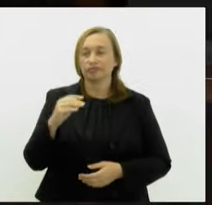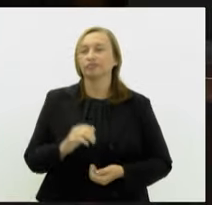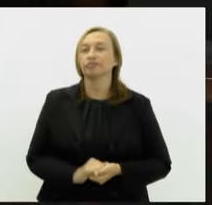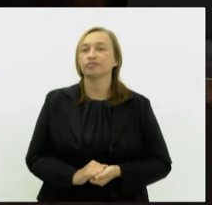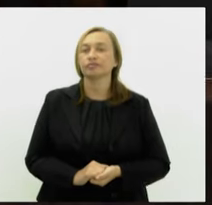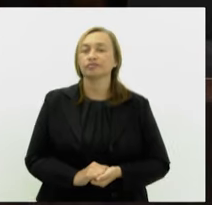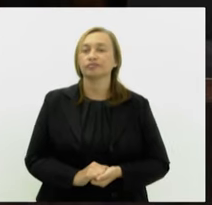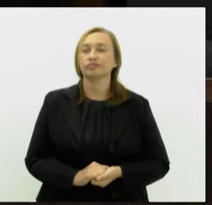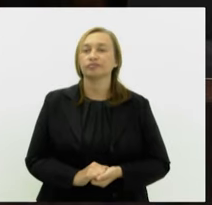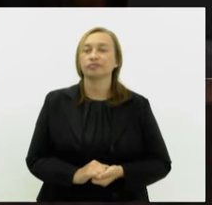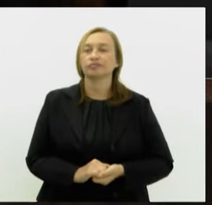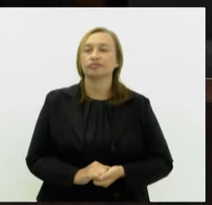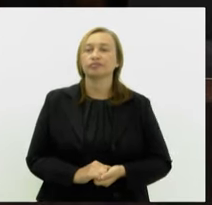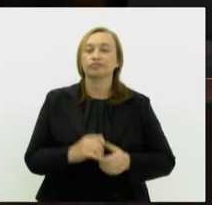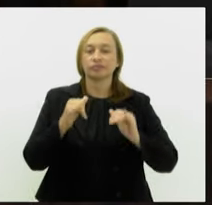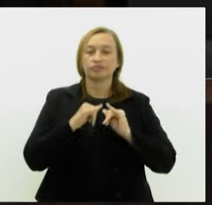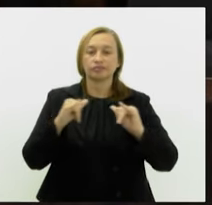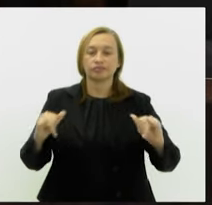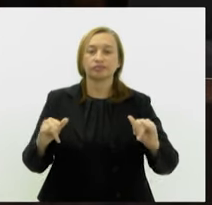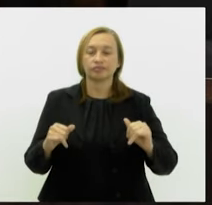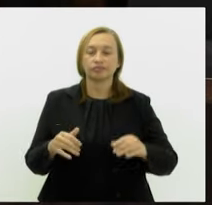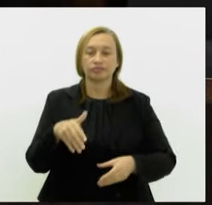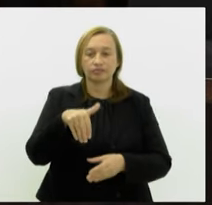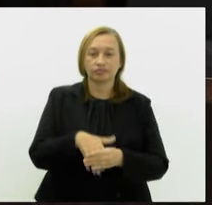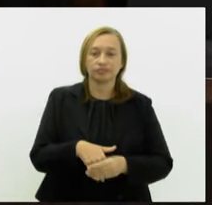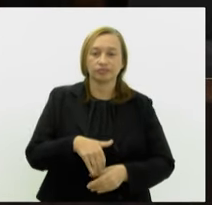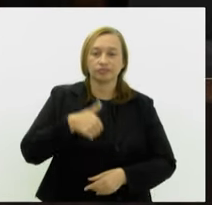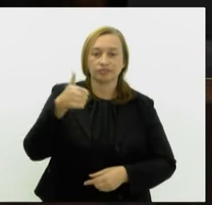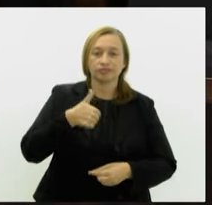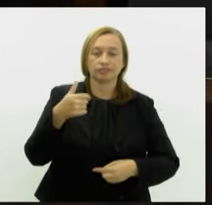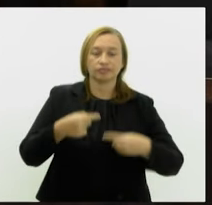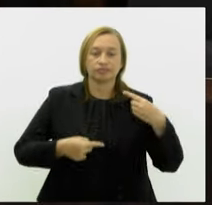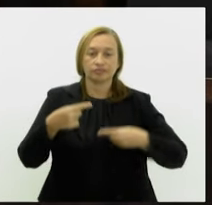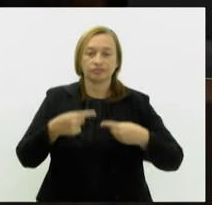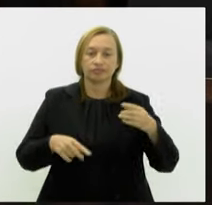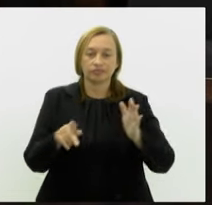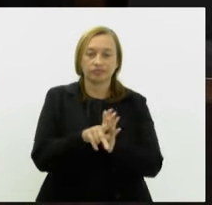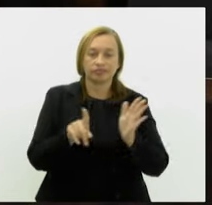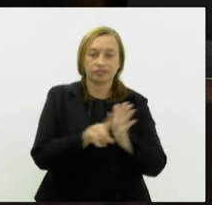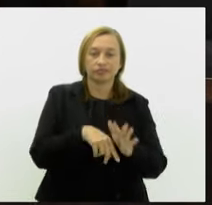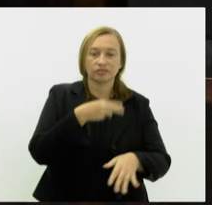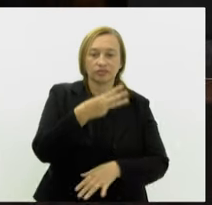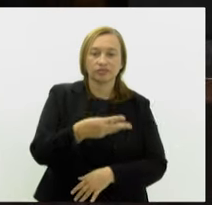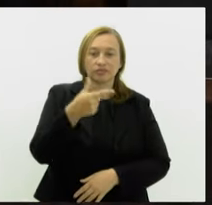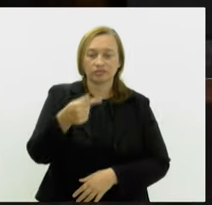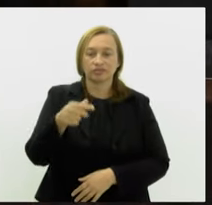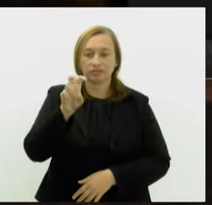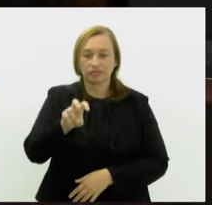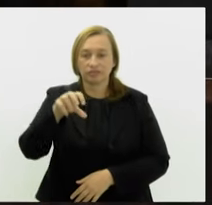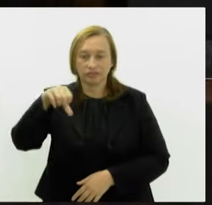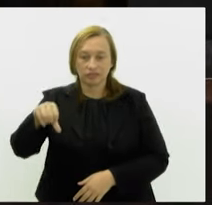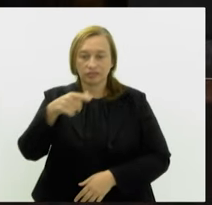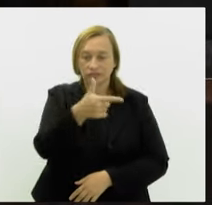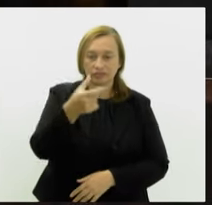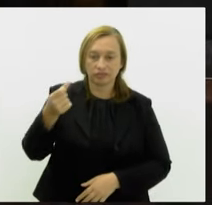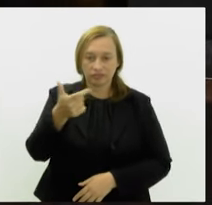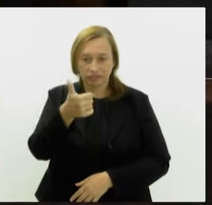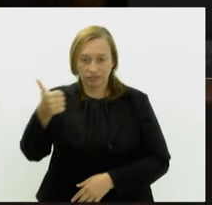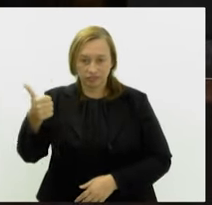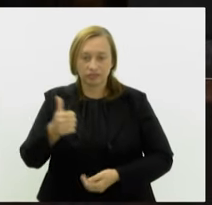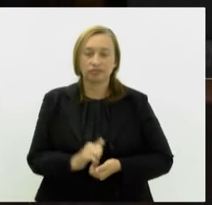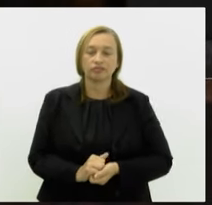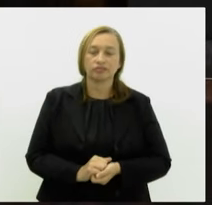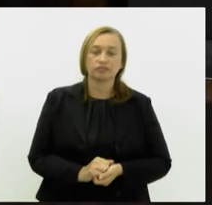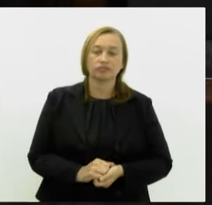Mink. Anuncio, em votação, em primeira discussão, projeto de lei 3759 de 2021,